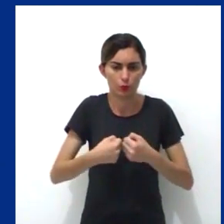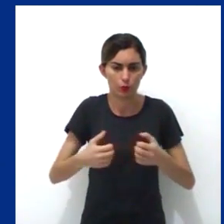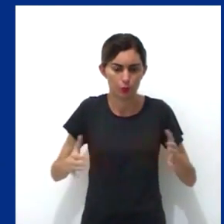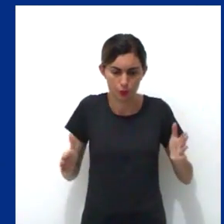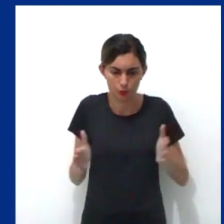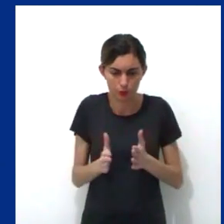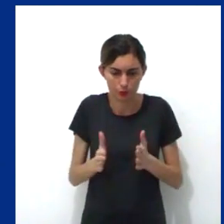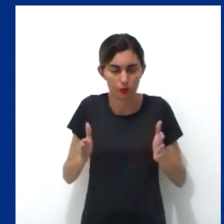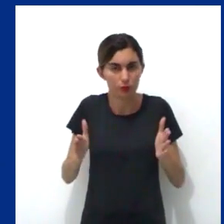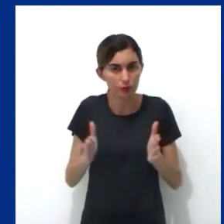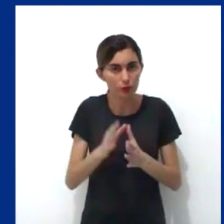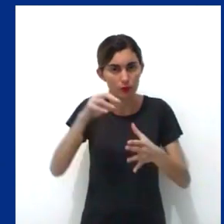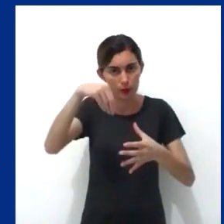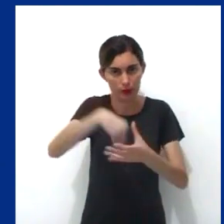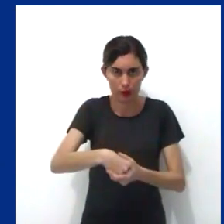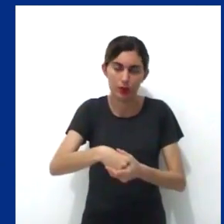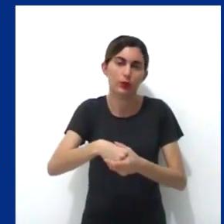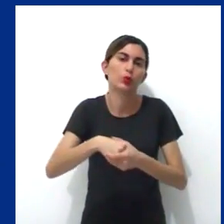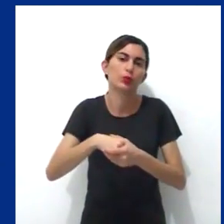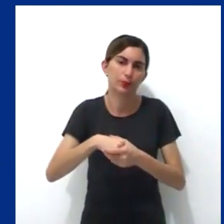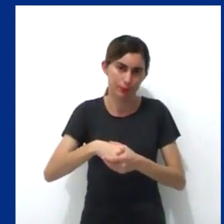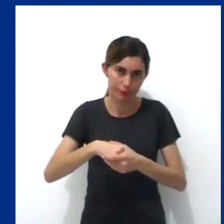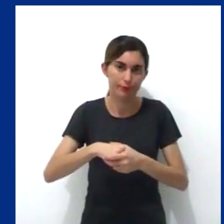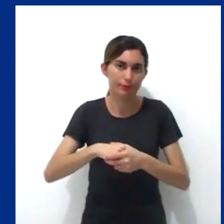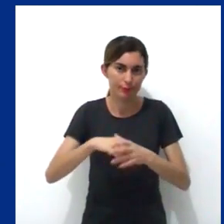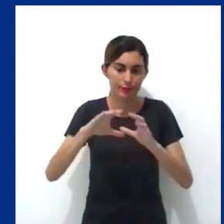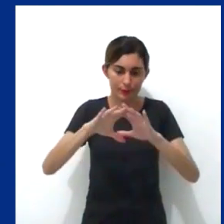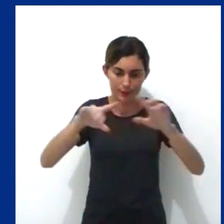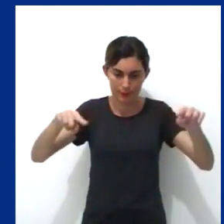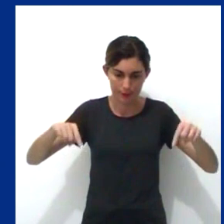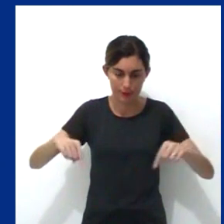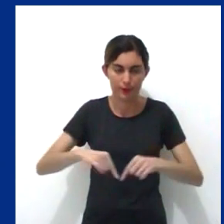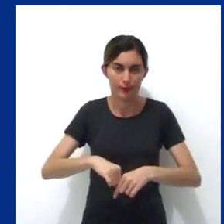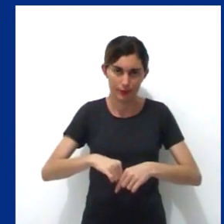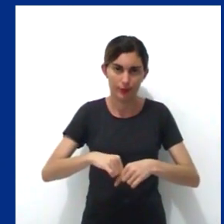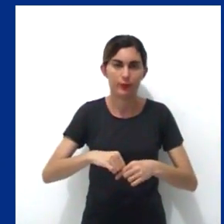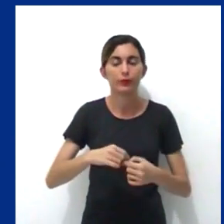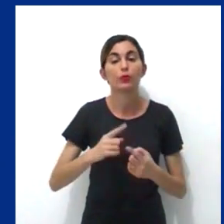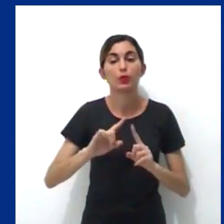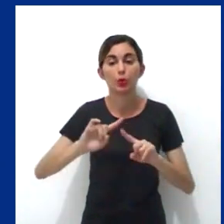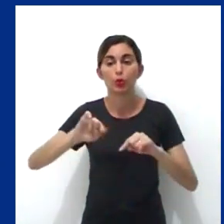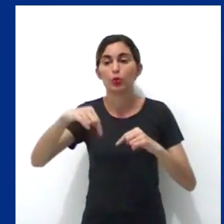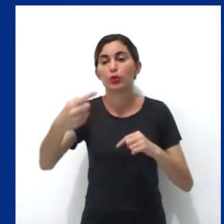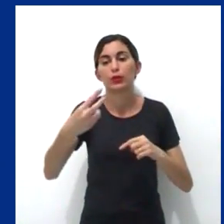de combustão, certo? Na parte seguinte, no